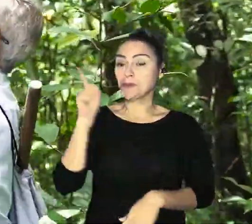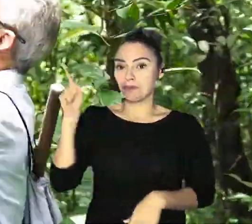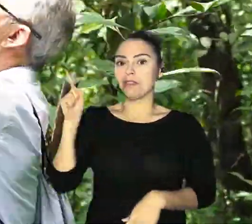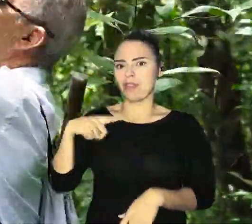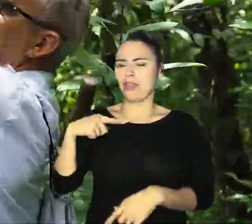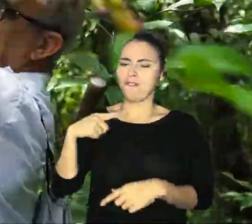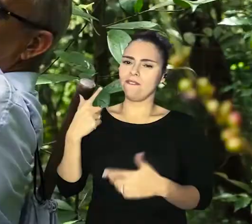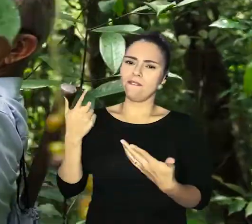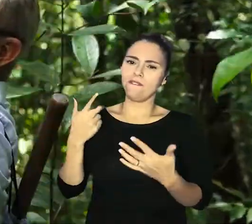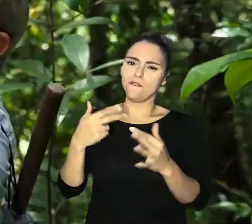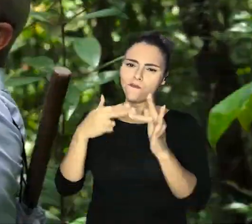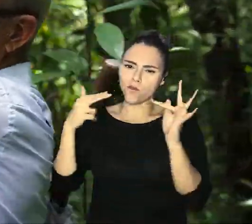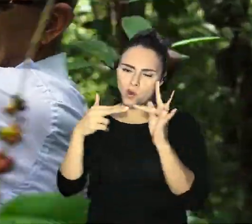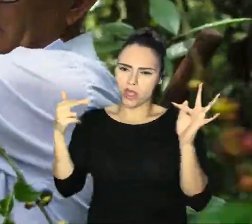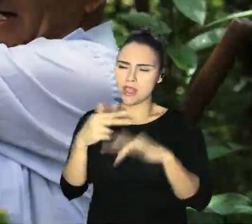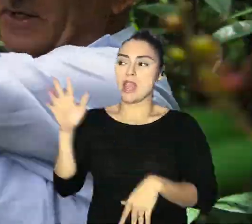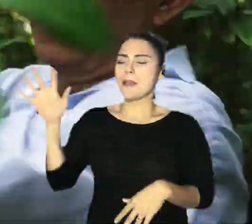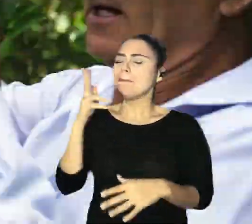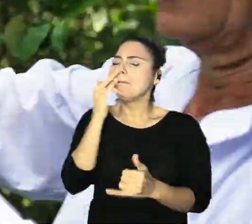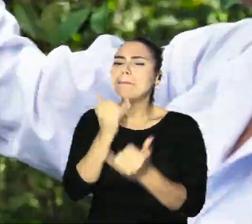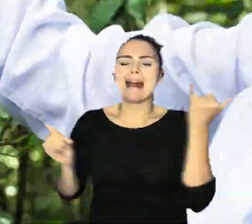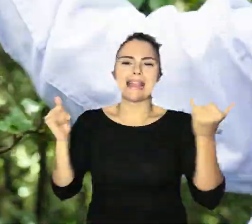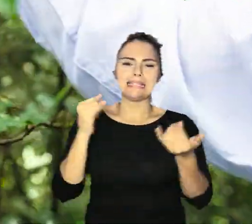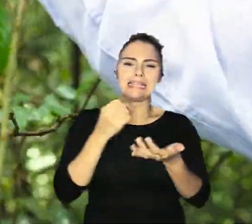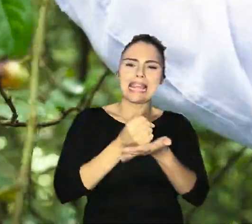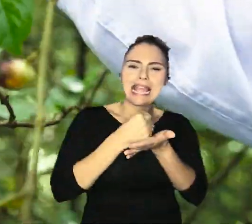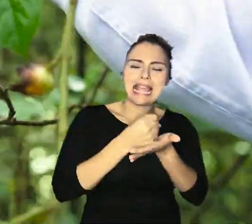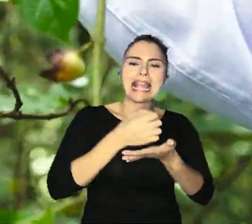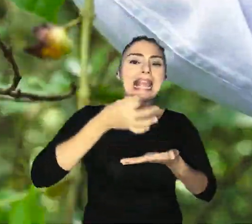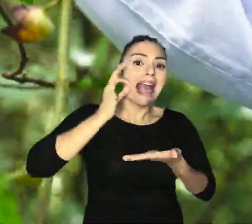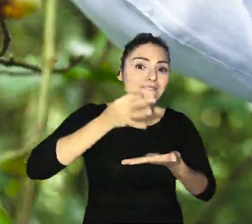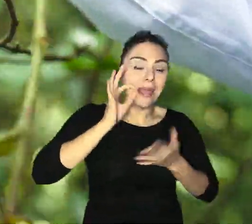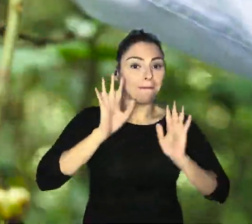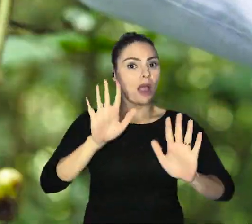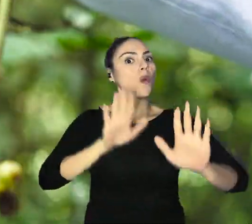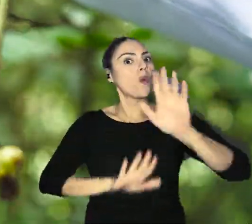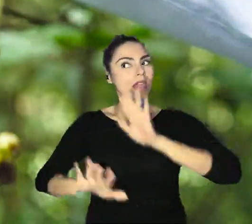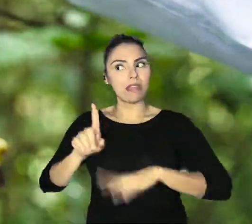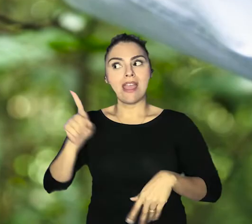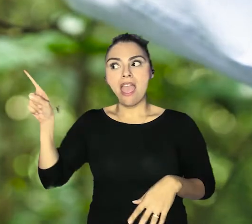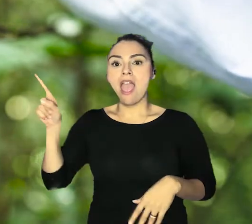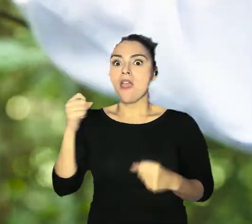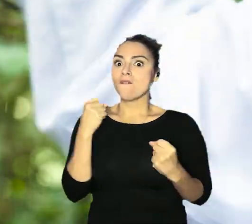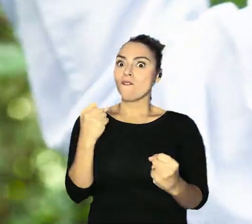com fruto. Vocês podem ver a semelhança de um café. Mas não se engane, esse café